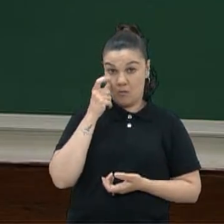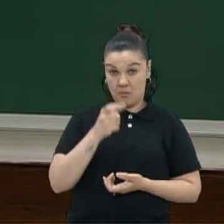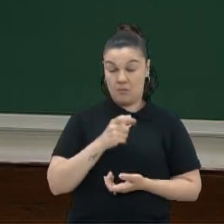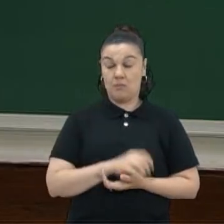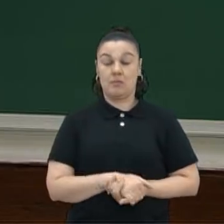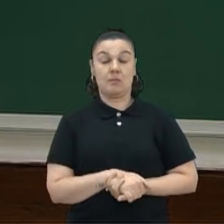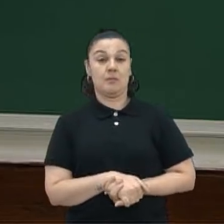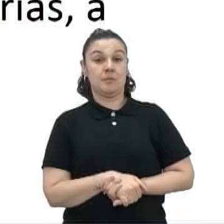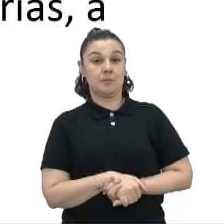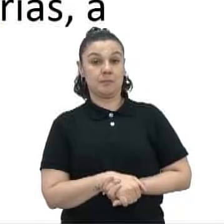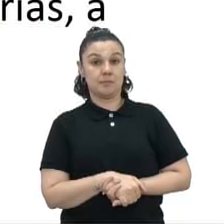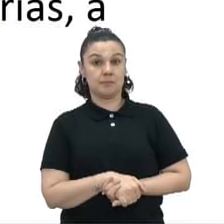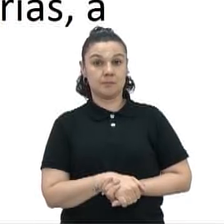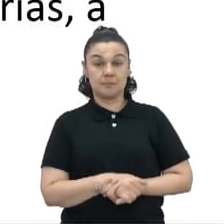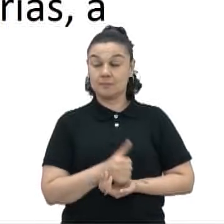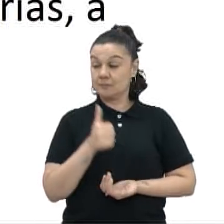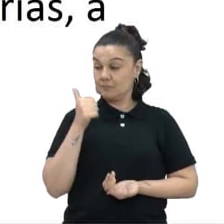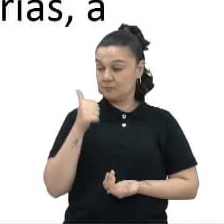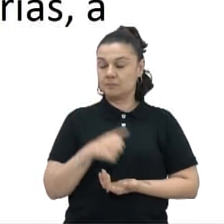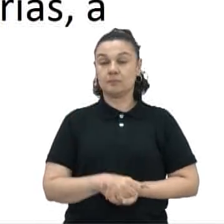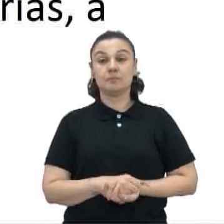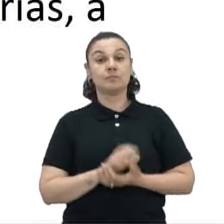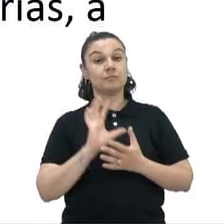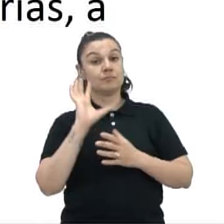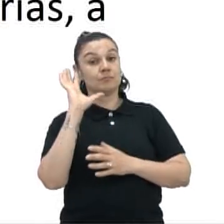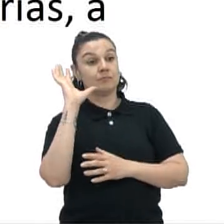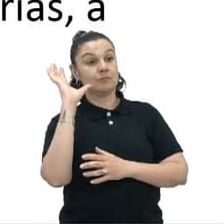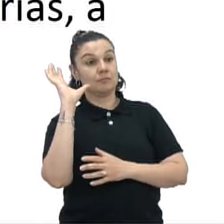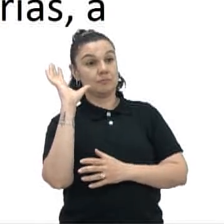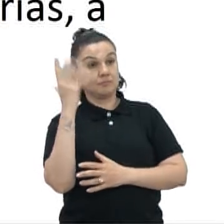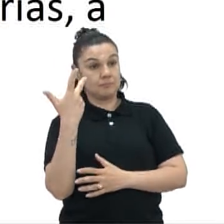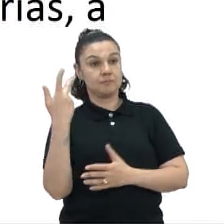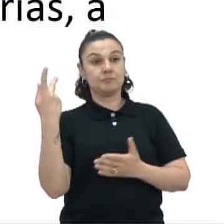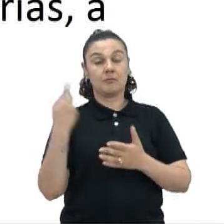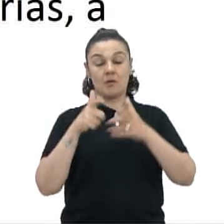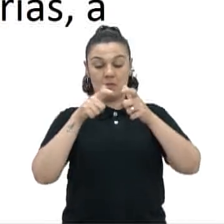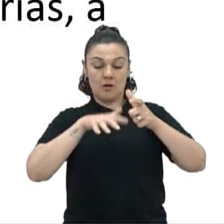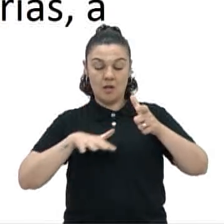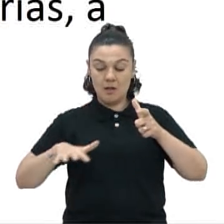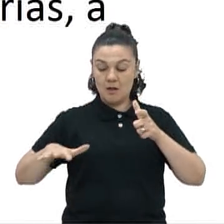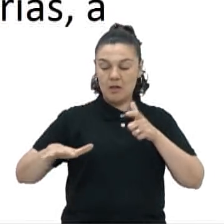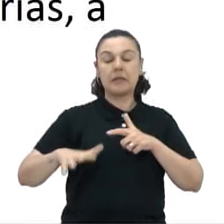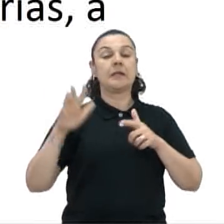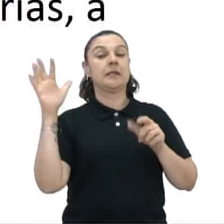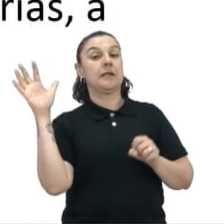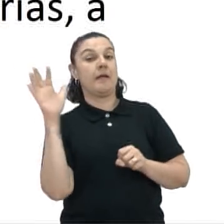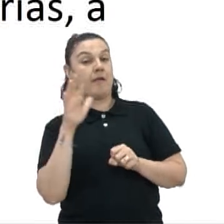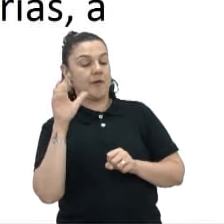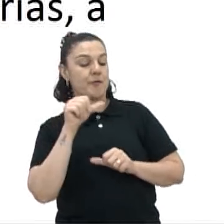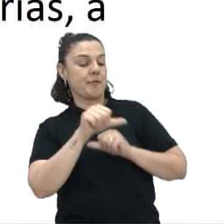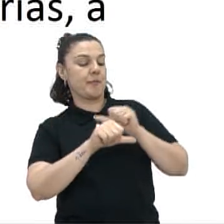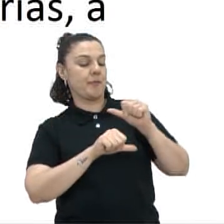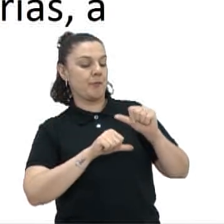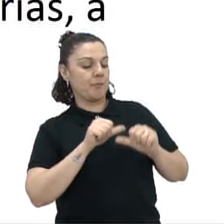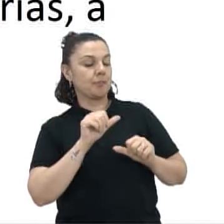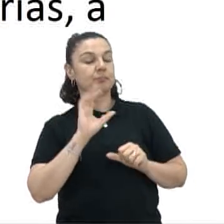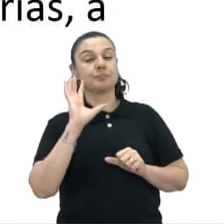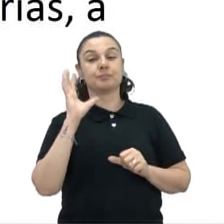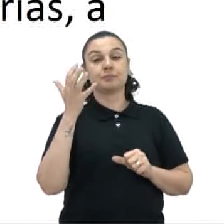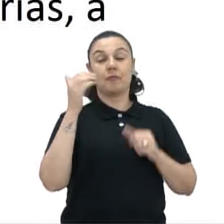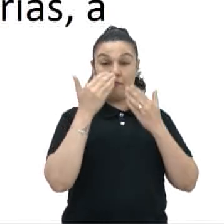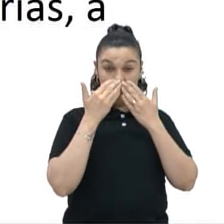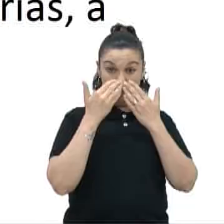atenção. A condição climática predominante em uma área interfere no modo como atuam os